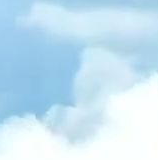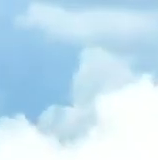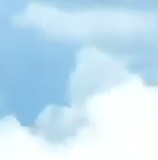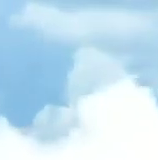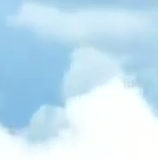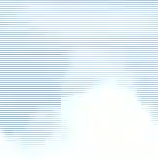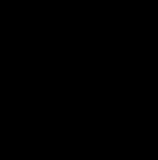o